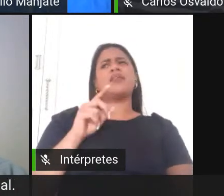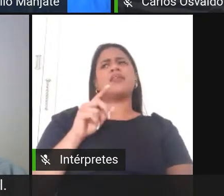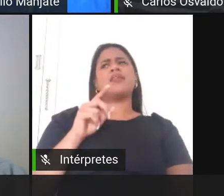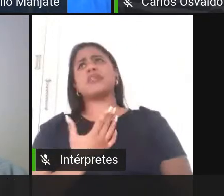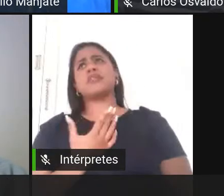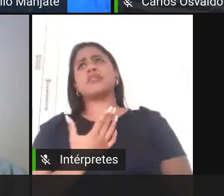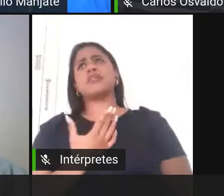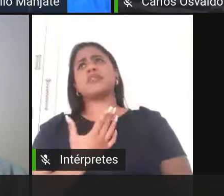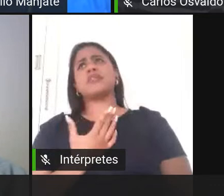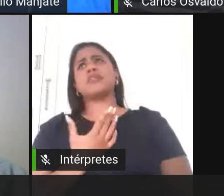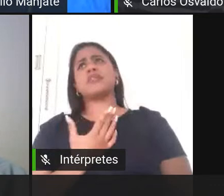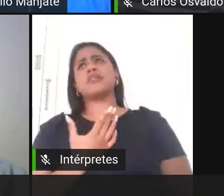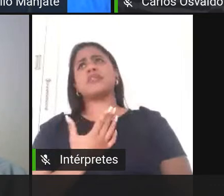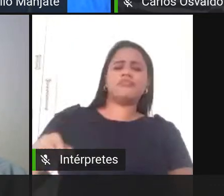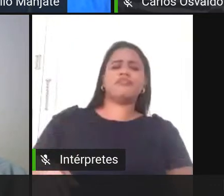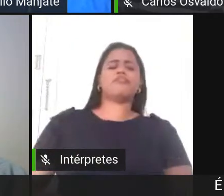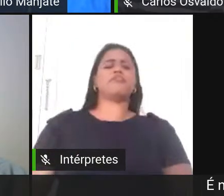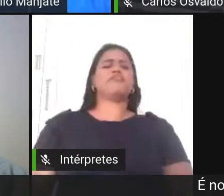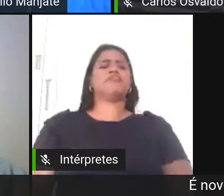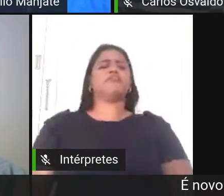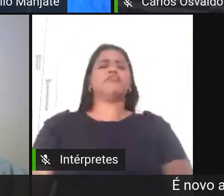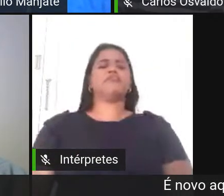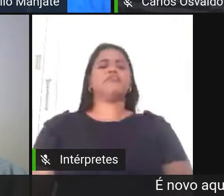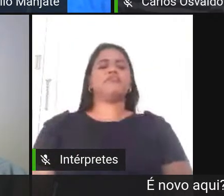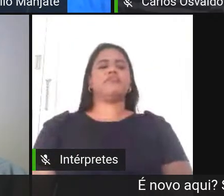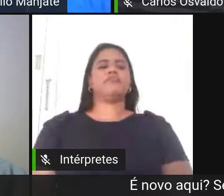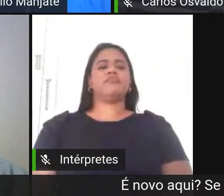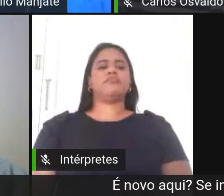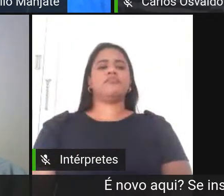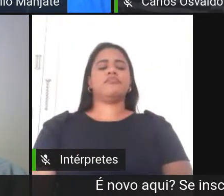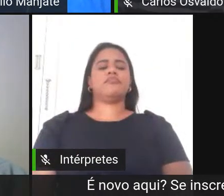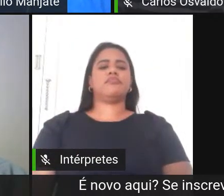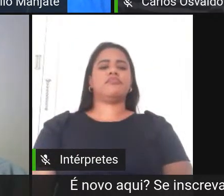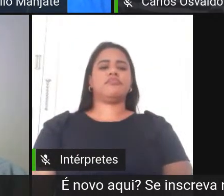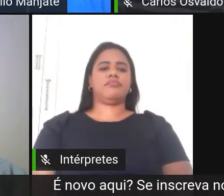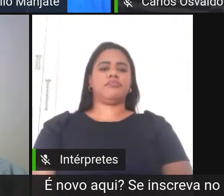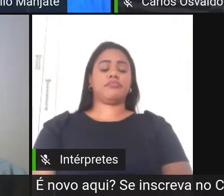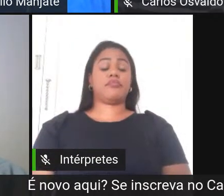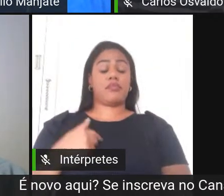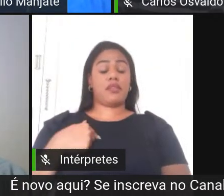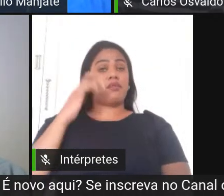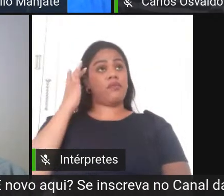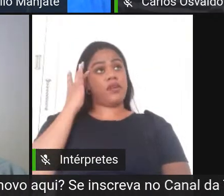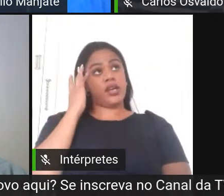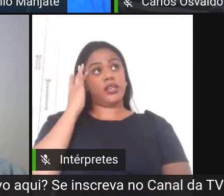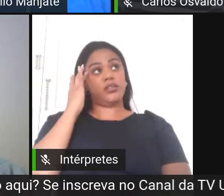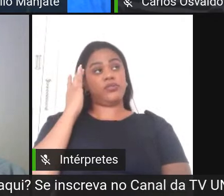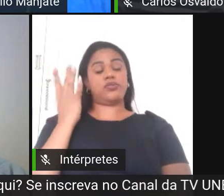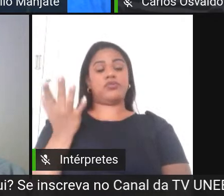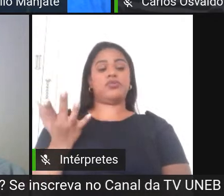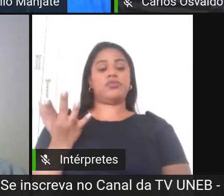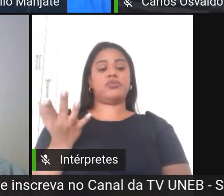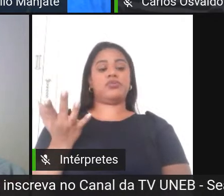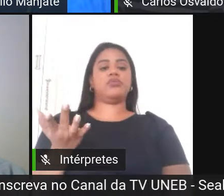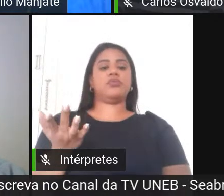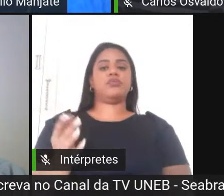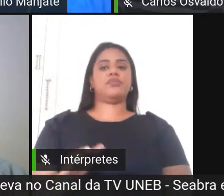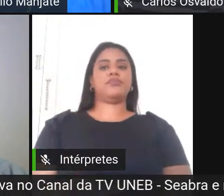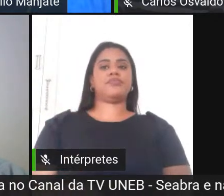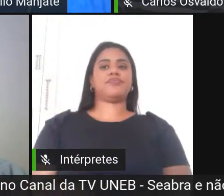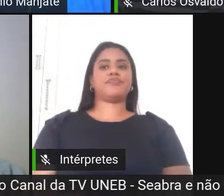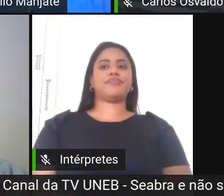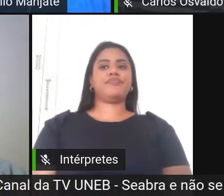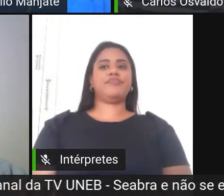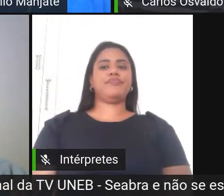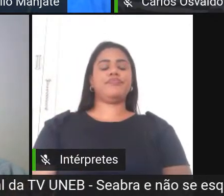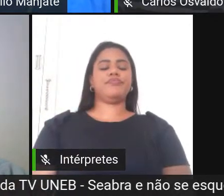que literatura feminina seja uma categoria, porque as mulheres produzem várias coisas. A mulher também escreve romance, escreve poesia, escreve